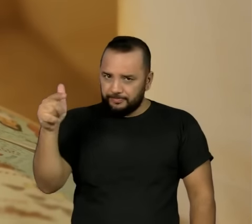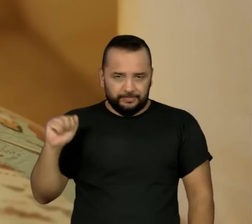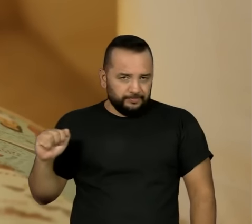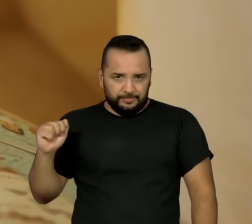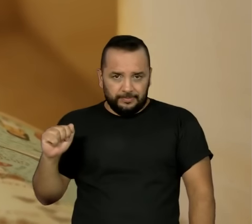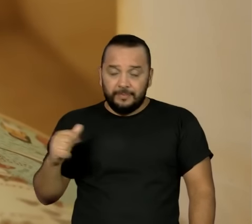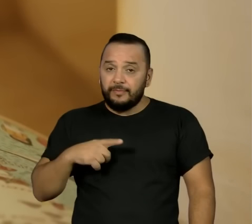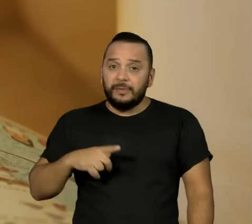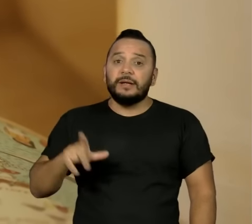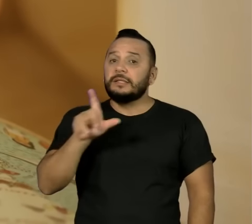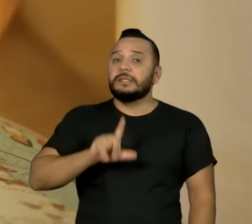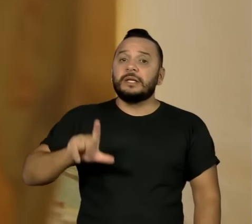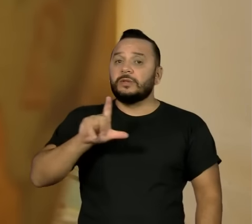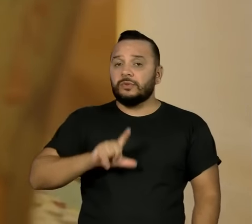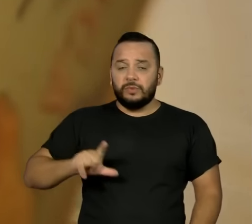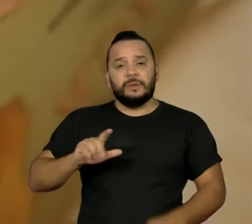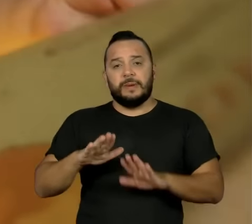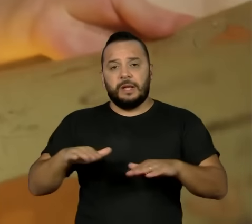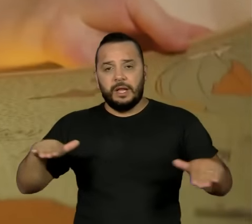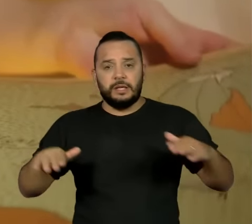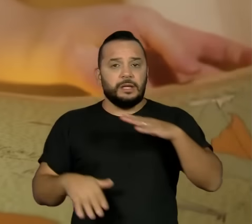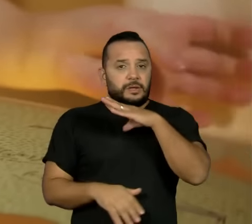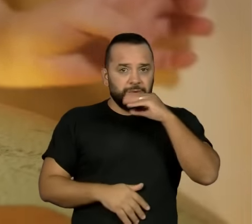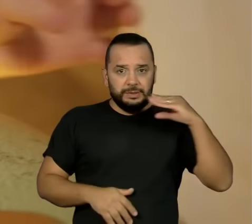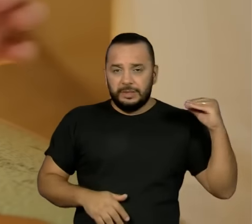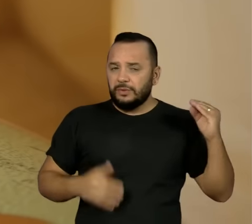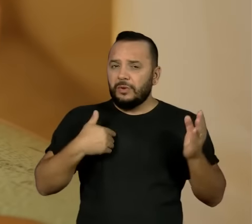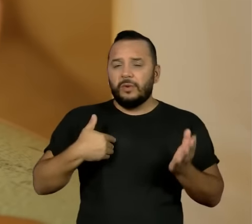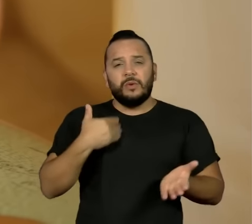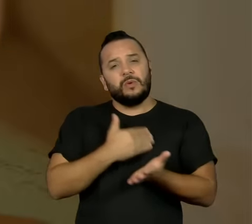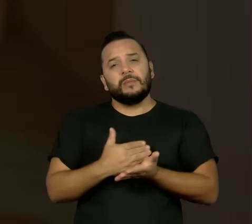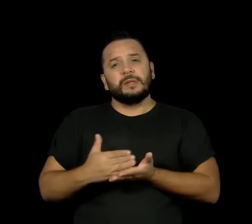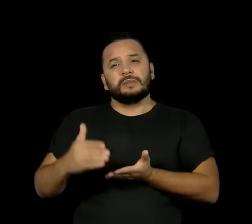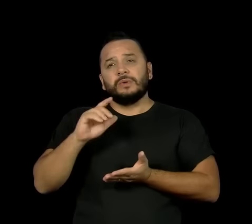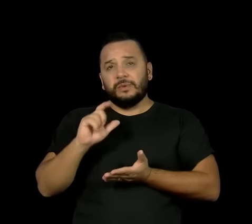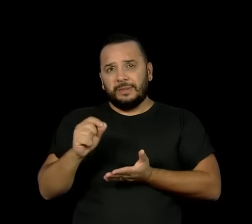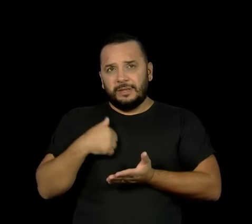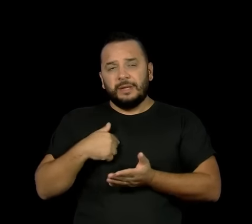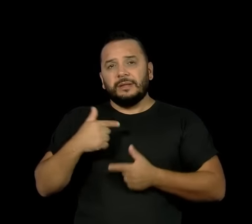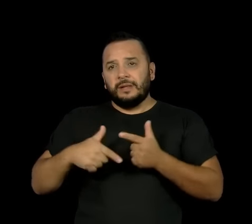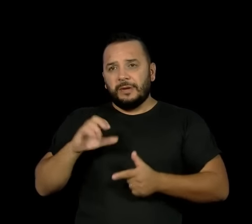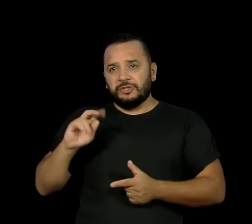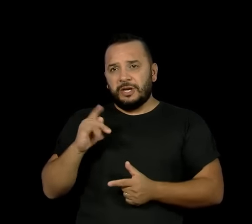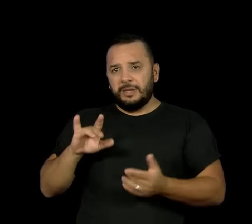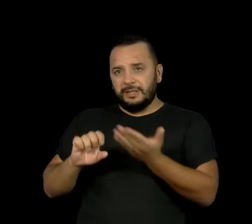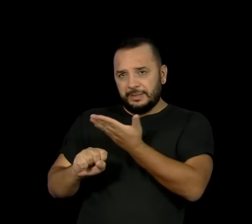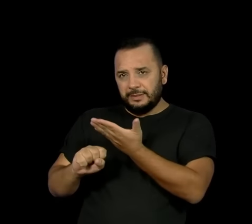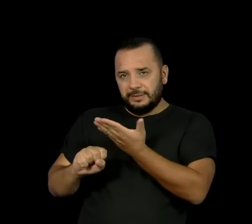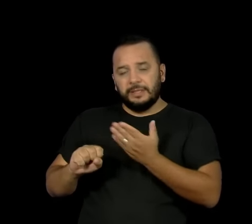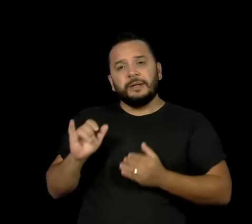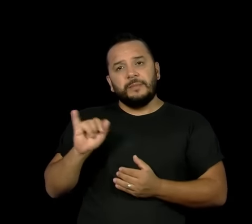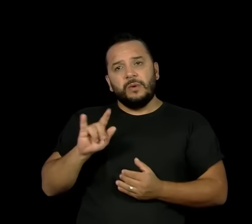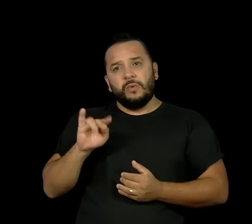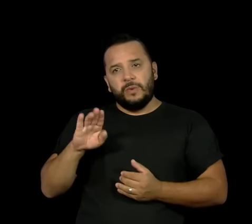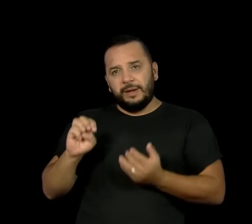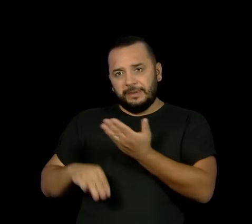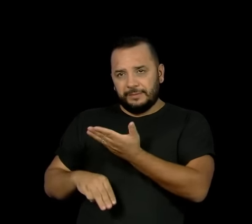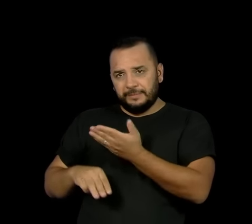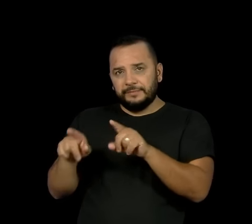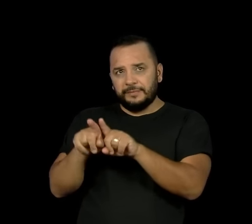A literatura para crianças e adolescentes tem suas origens a partir das obras de Charles Perrault, dos irmãos Grimm